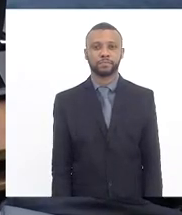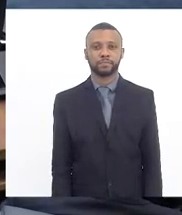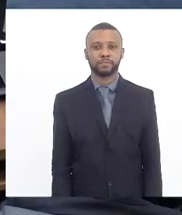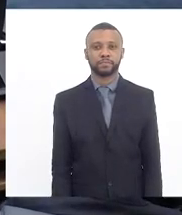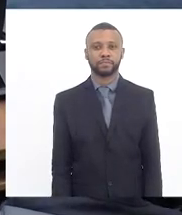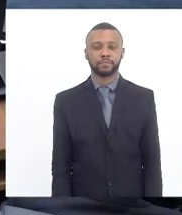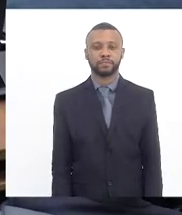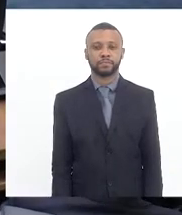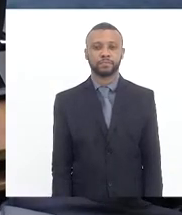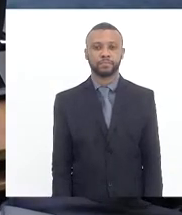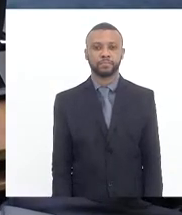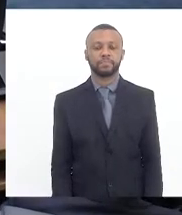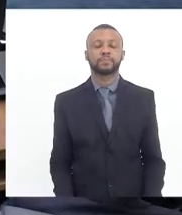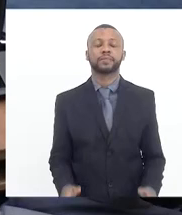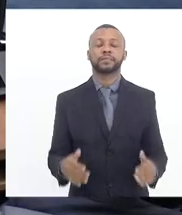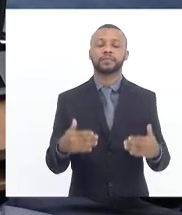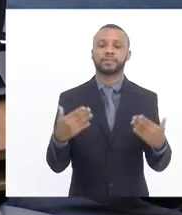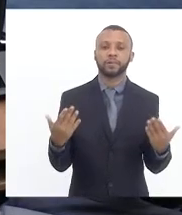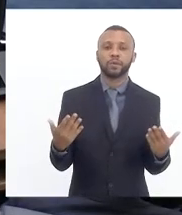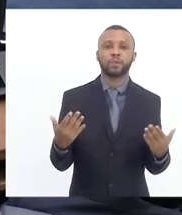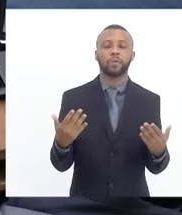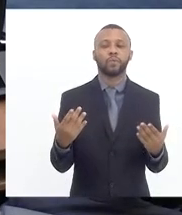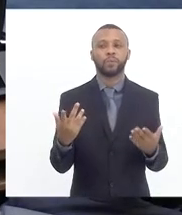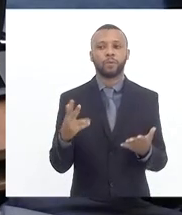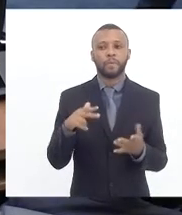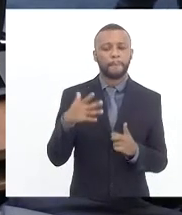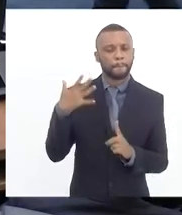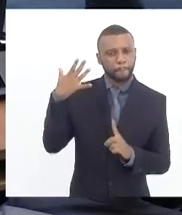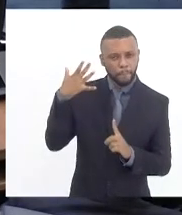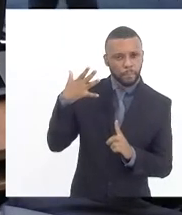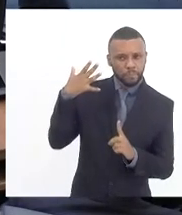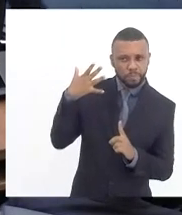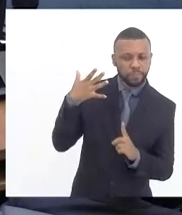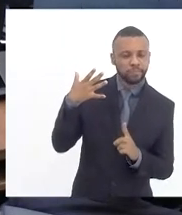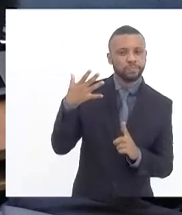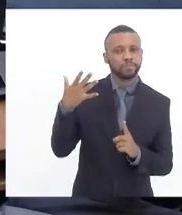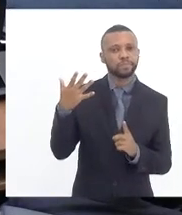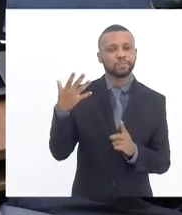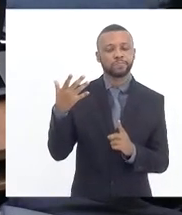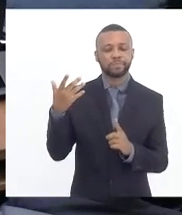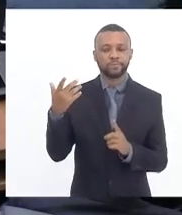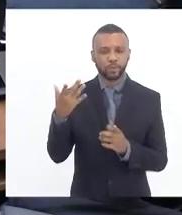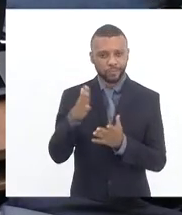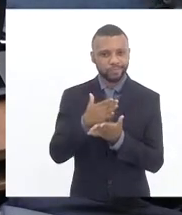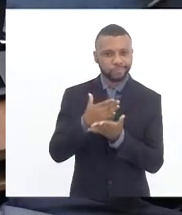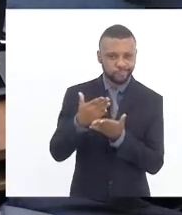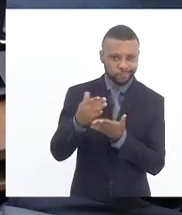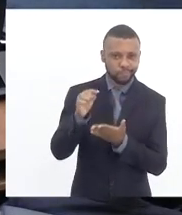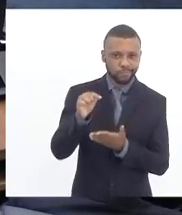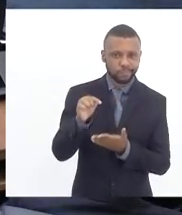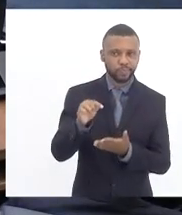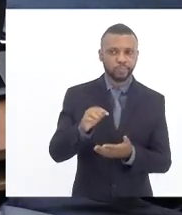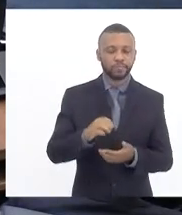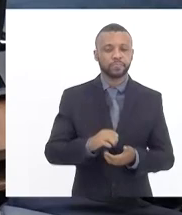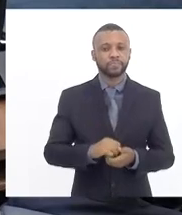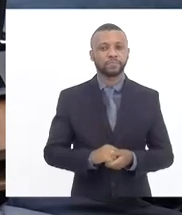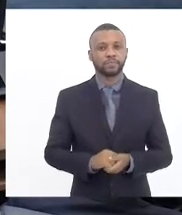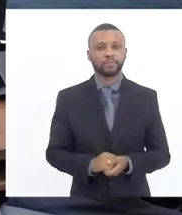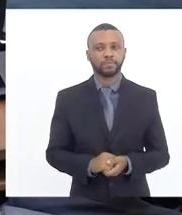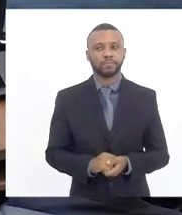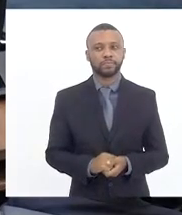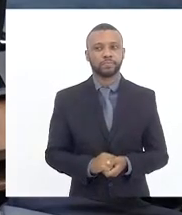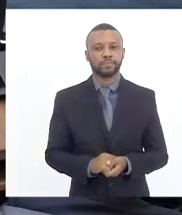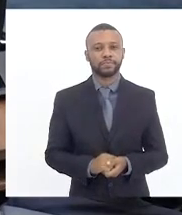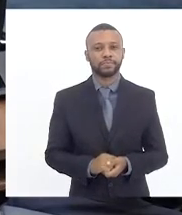E quando é que eu vou lhe pedir que os dias que tá tá saindo bem para usa esse aqui que e olha pode